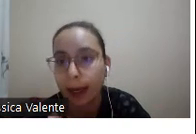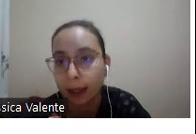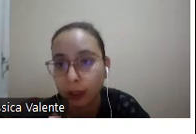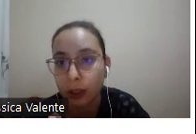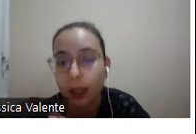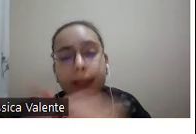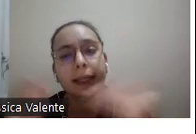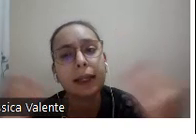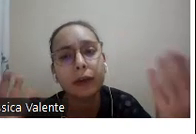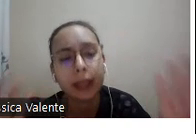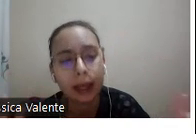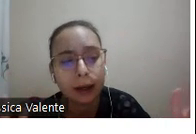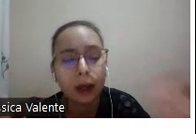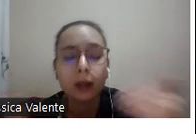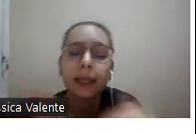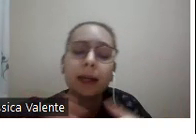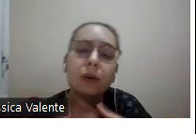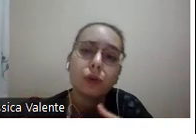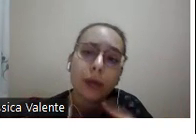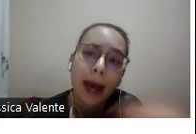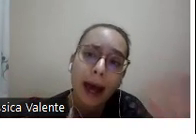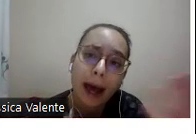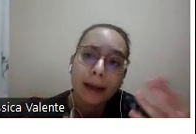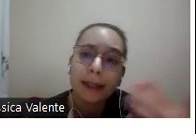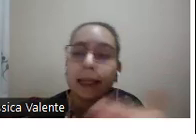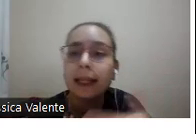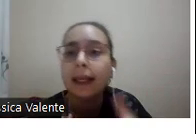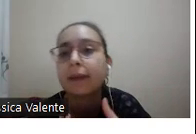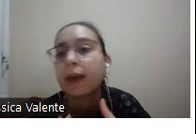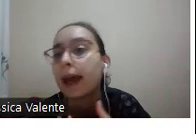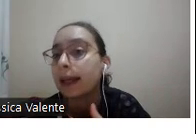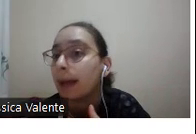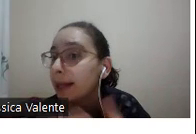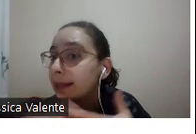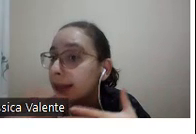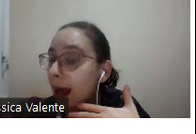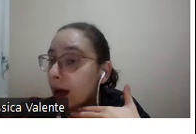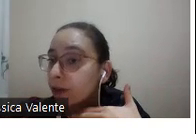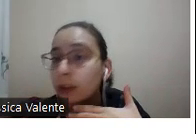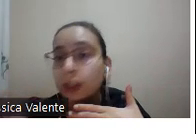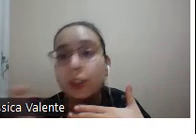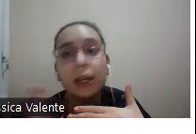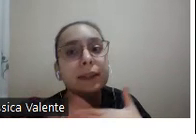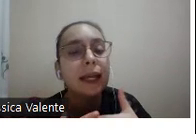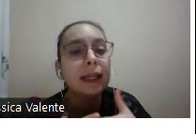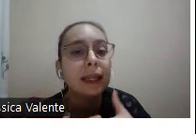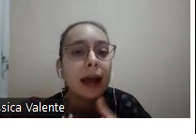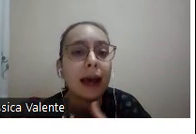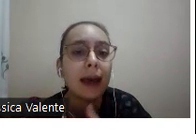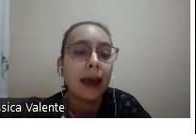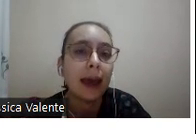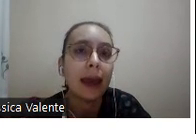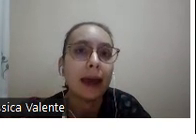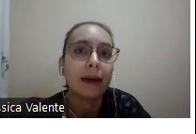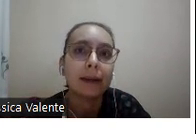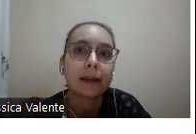essas regras. E seria o quê? Seria conjugar, seria criar metáforas, seria